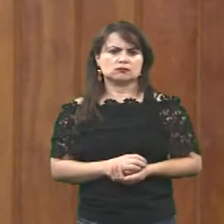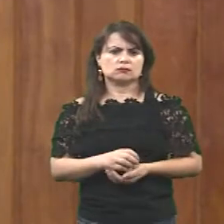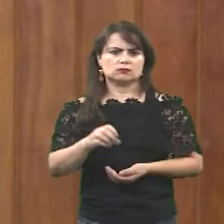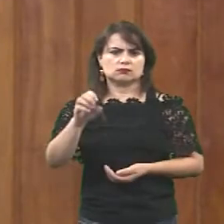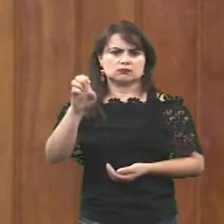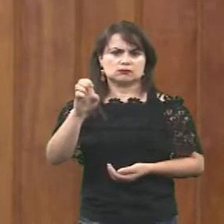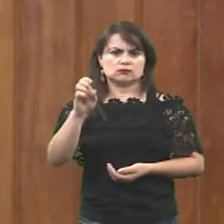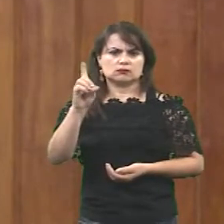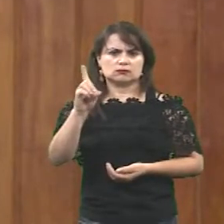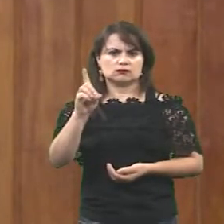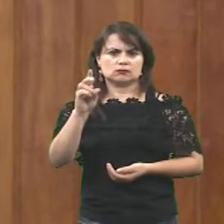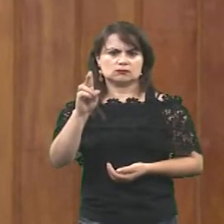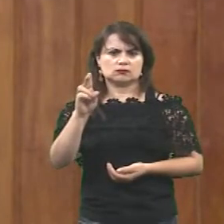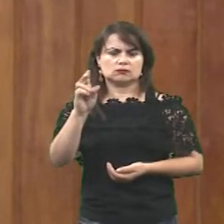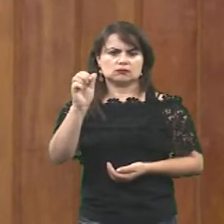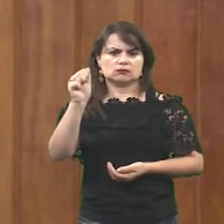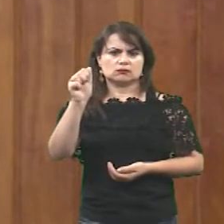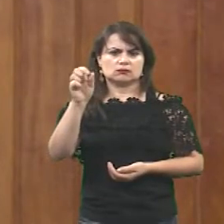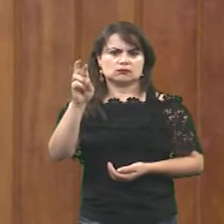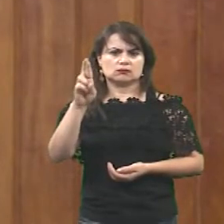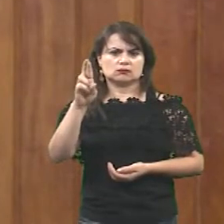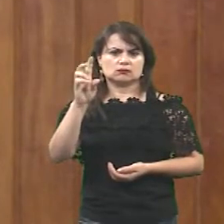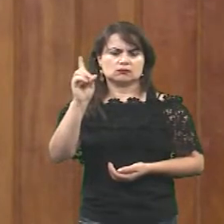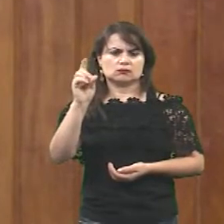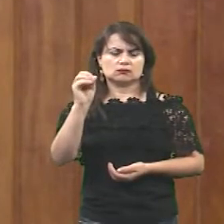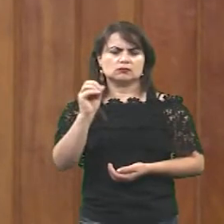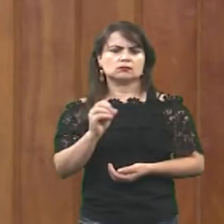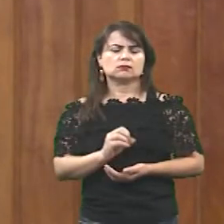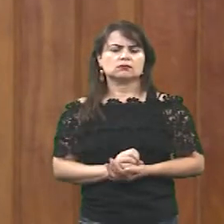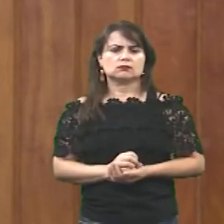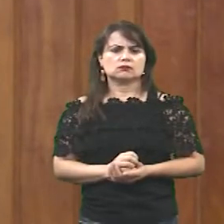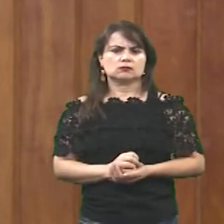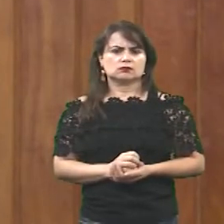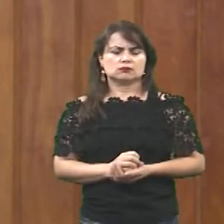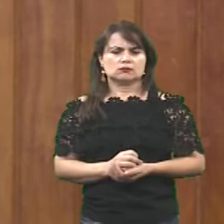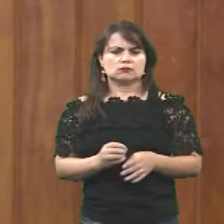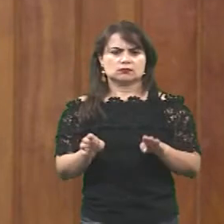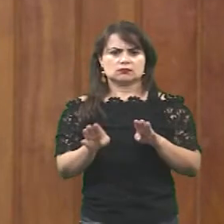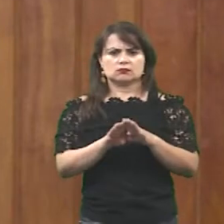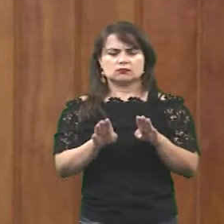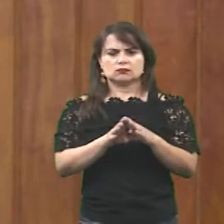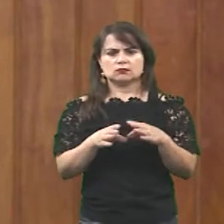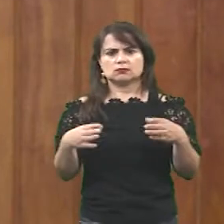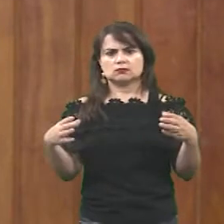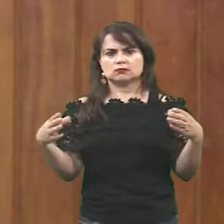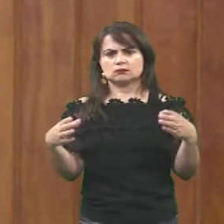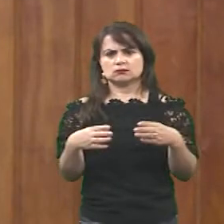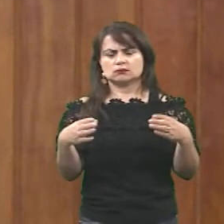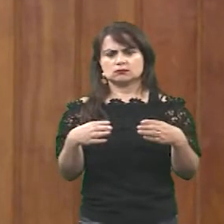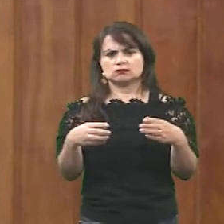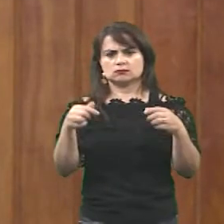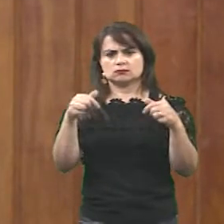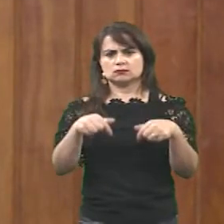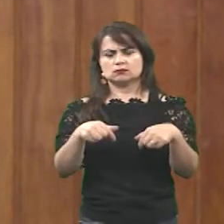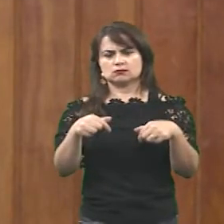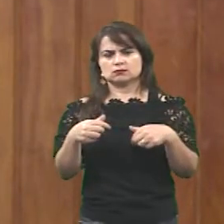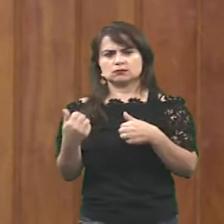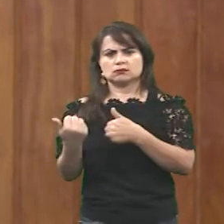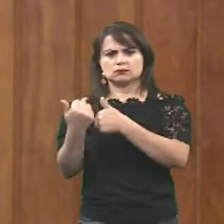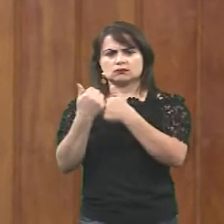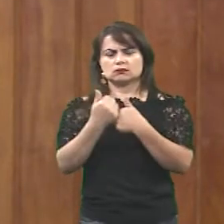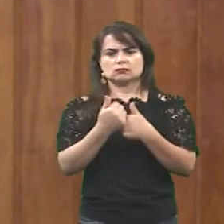Saliento que esta Casa de Leis, ao longo dos anos, vem enaltecendo a figura do Exército Brasileiro, representada em Marília pelo tiro de